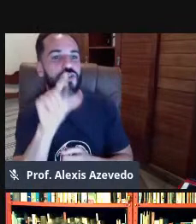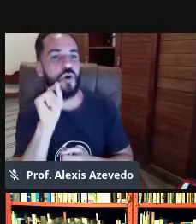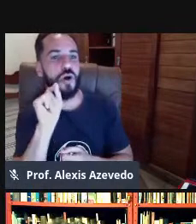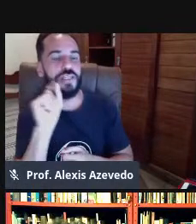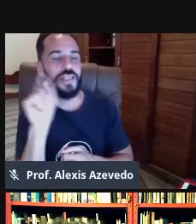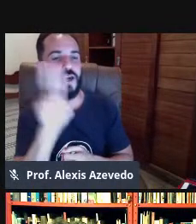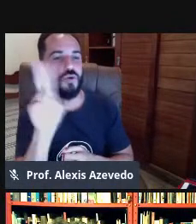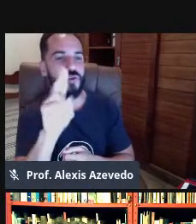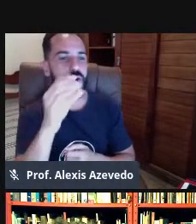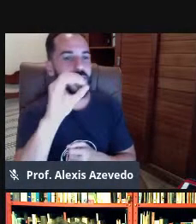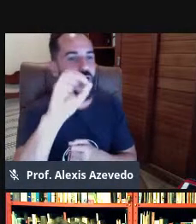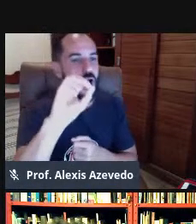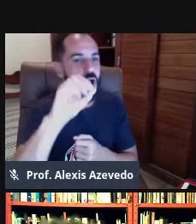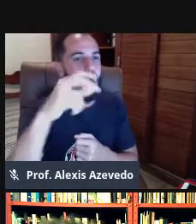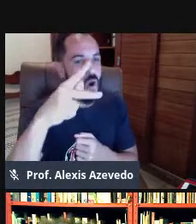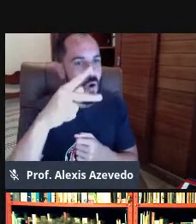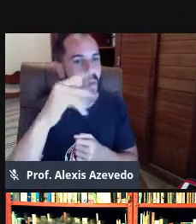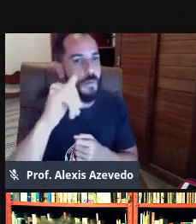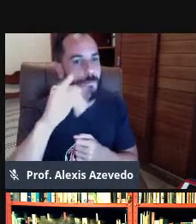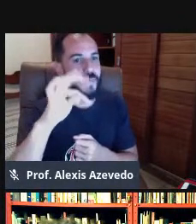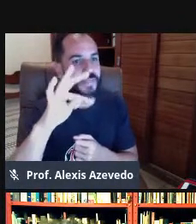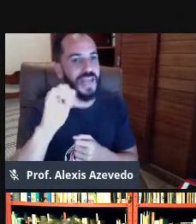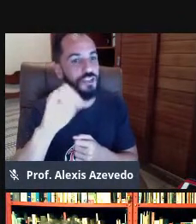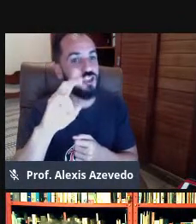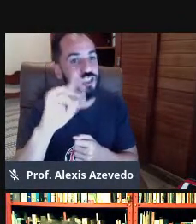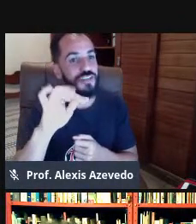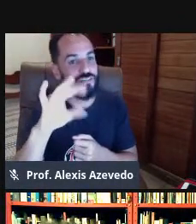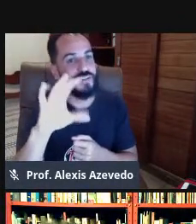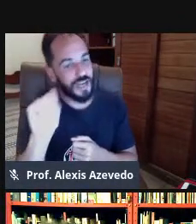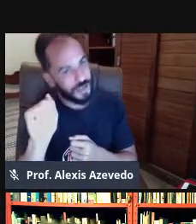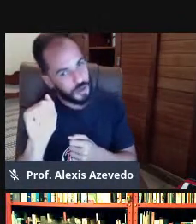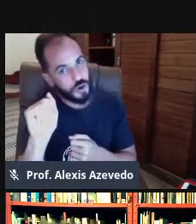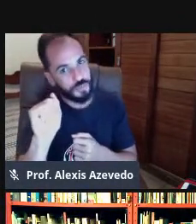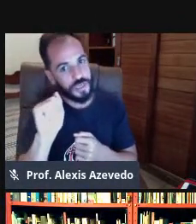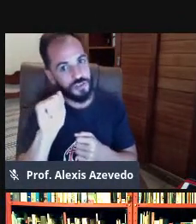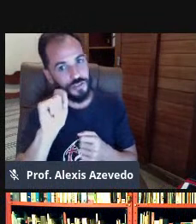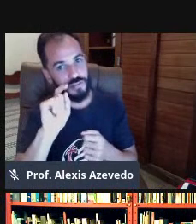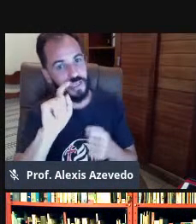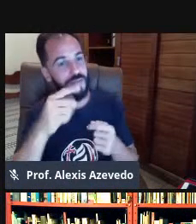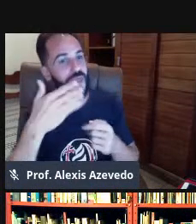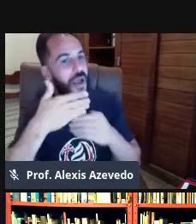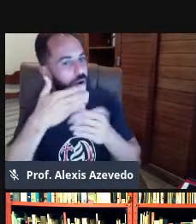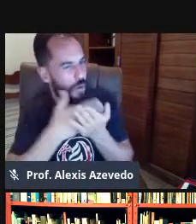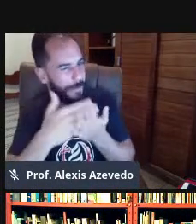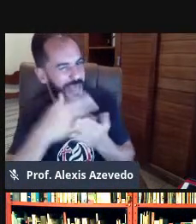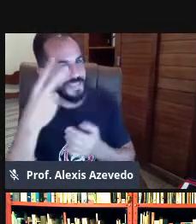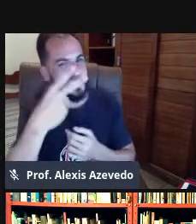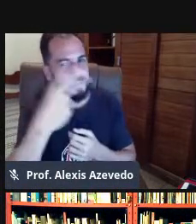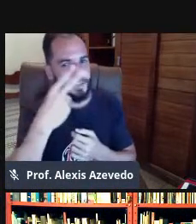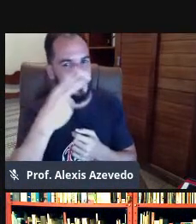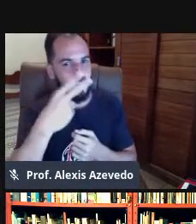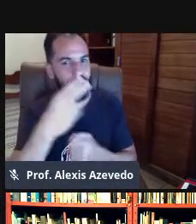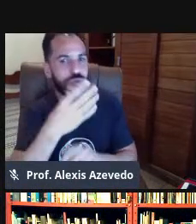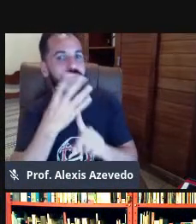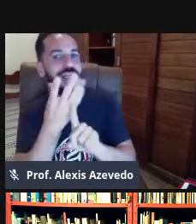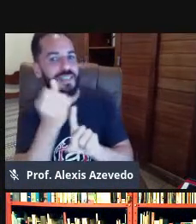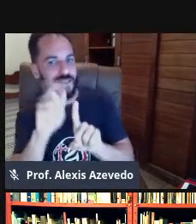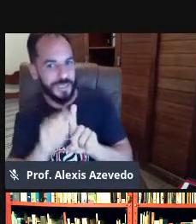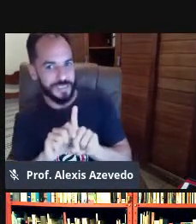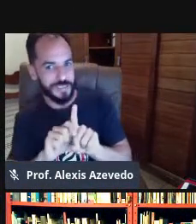Seja optativa ateliê, seja optativa teoria, ou então, e junto com isso, as optativas ateliê